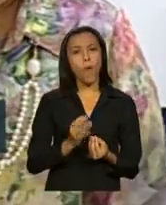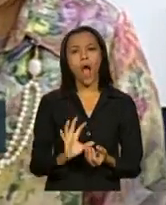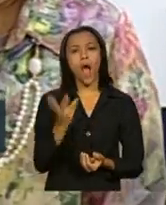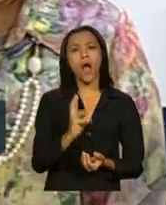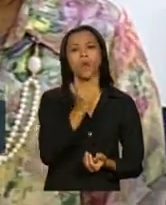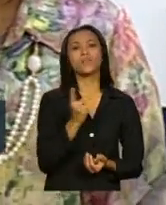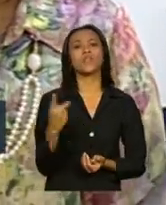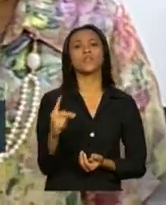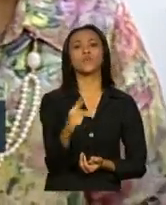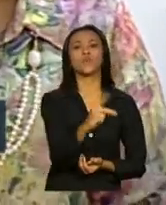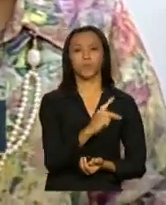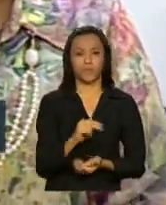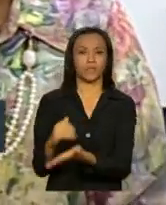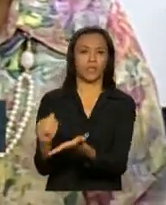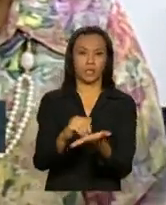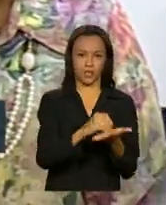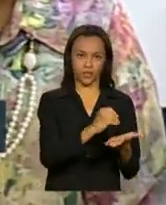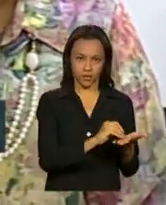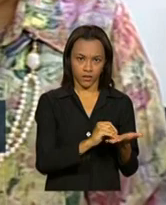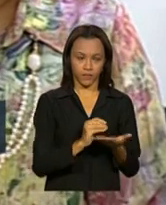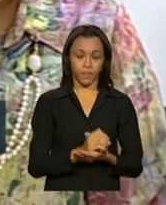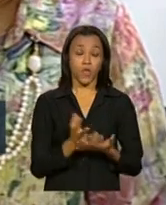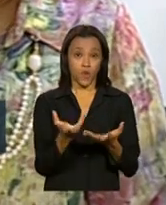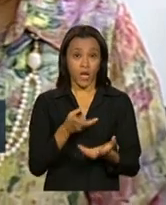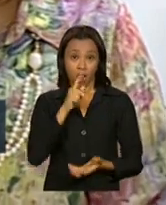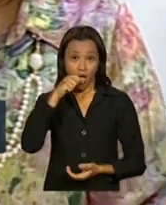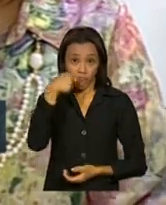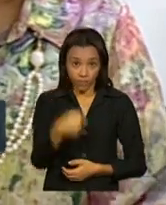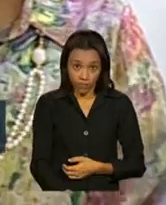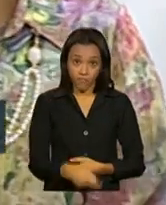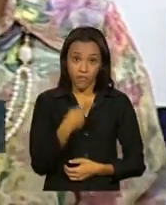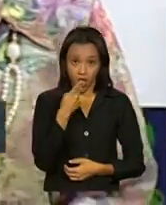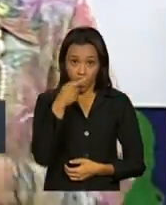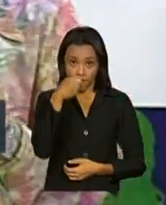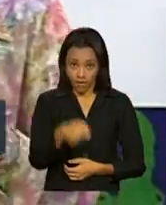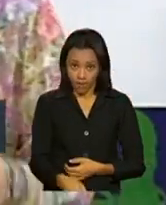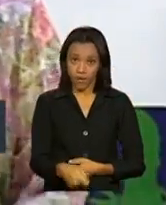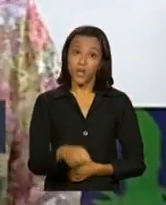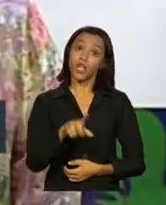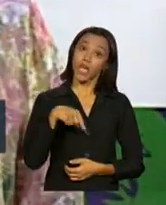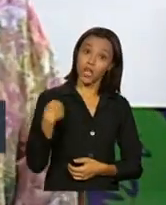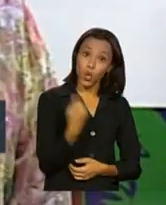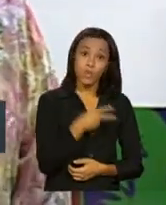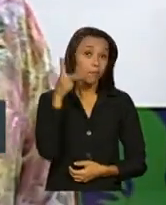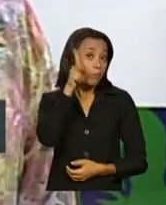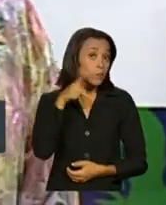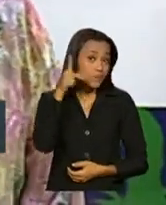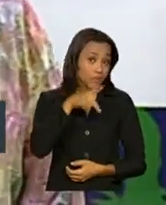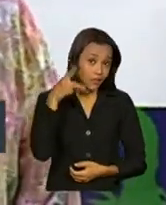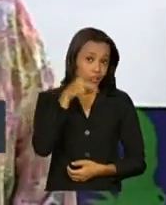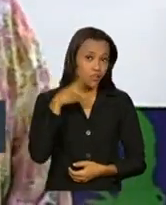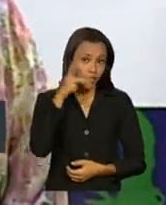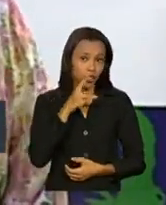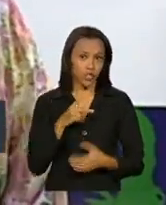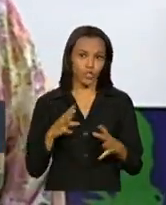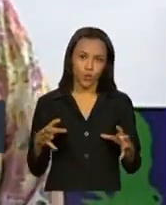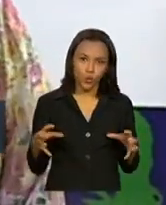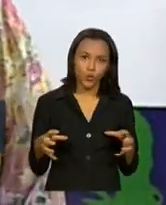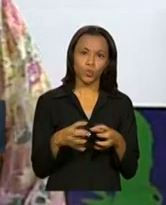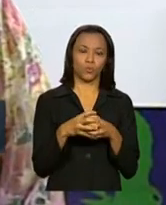secretaria eu quero reafirmar que a nossa política transversal com os